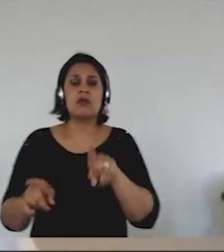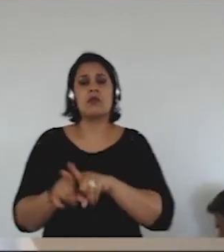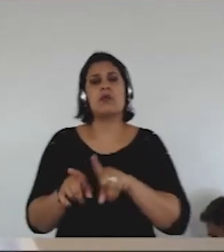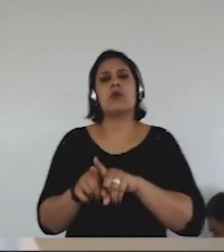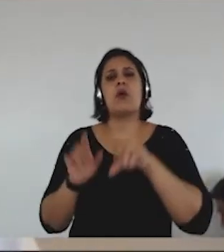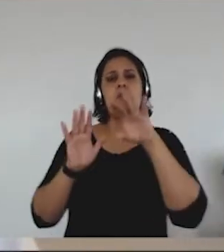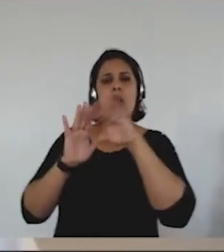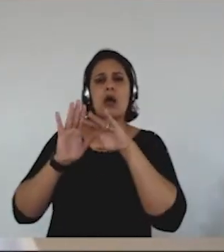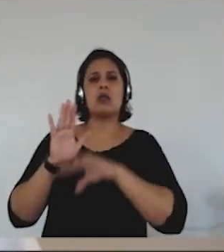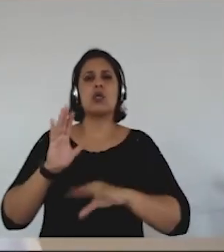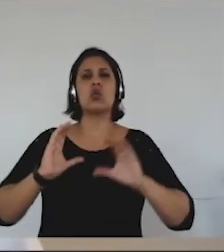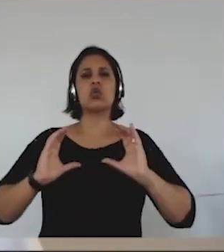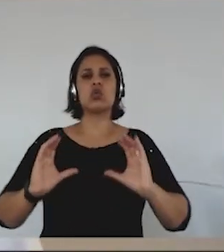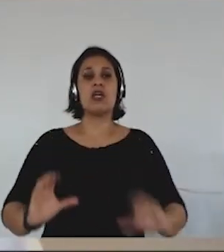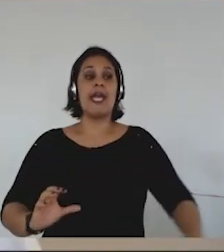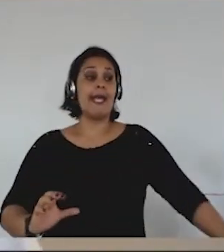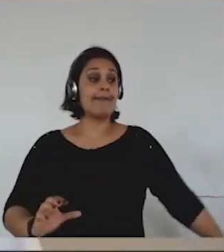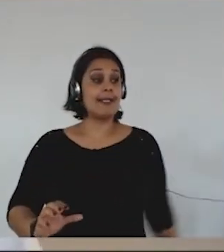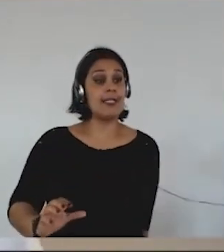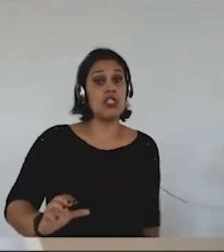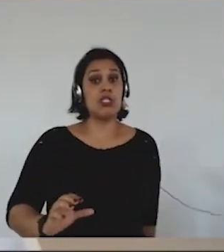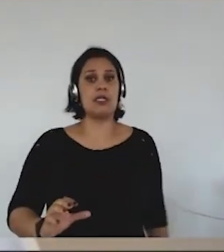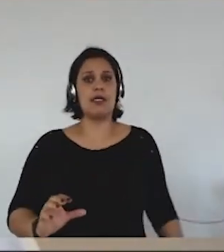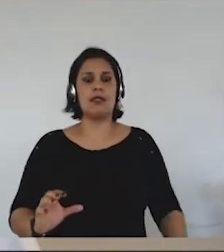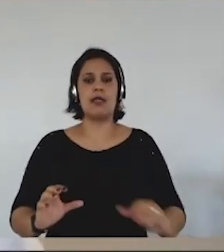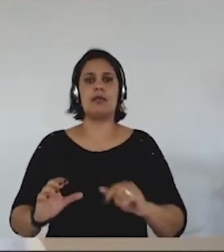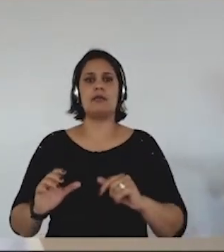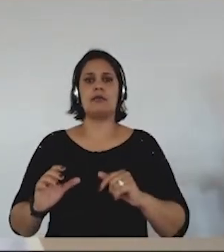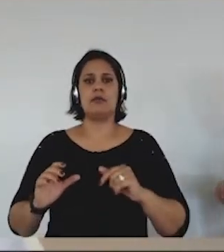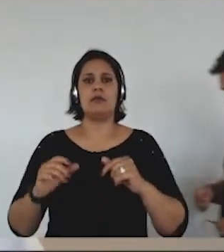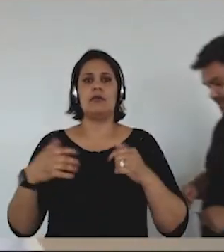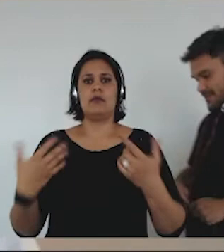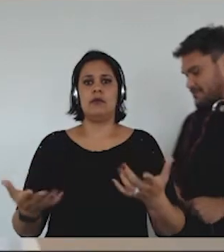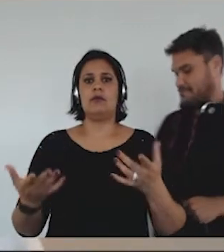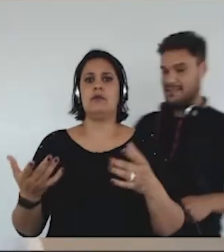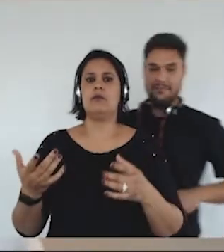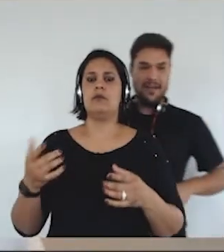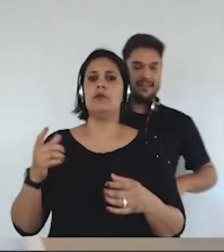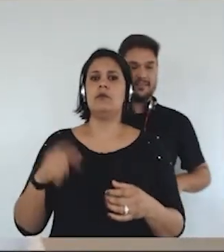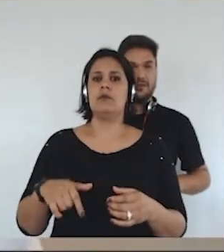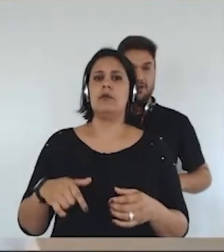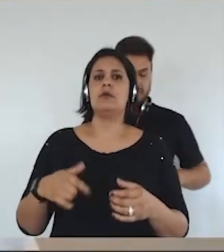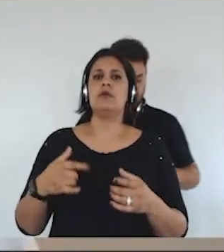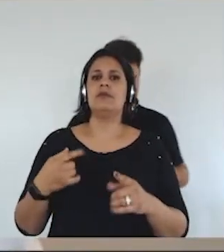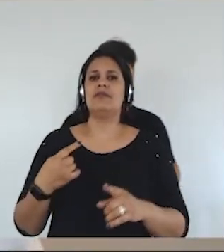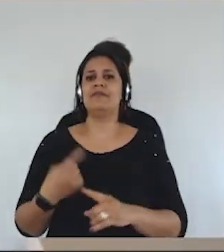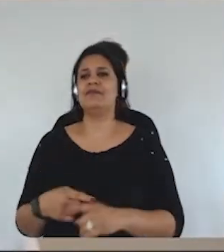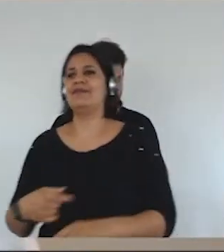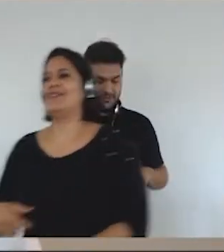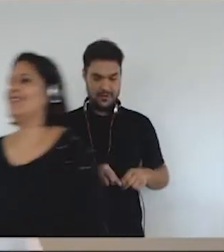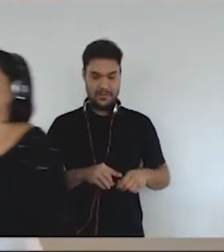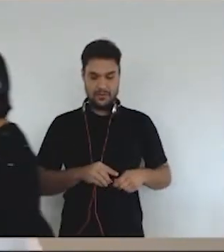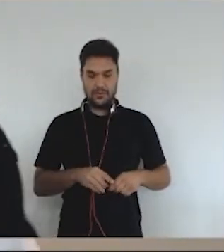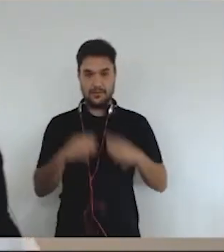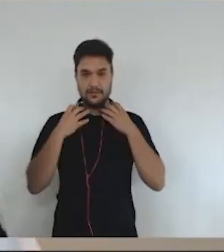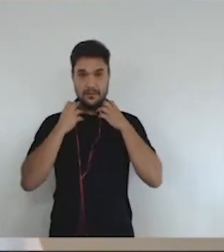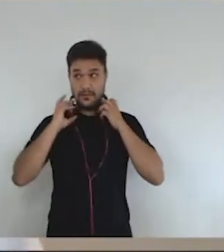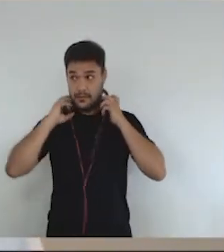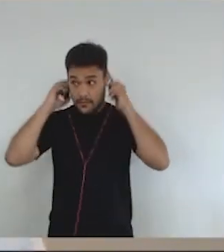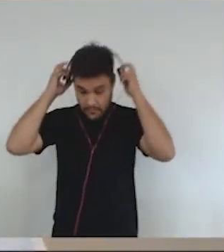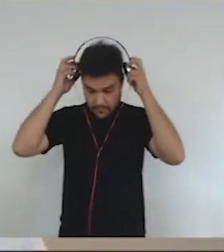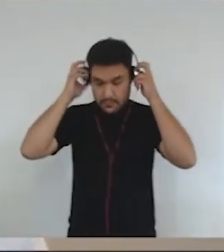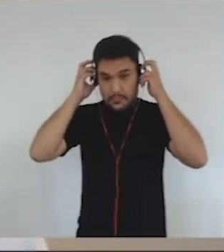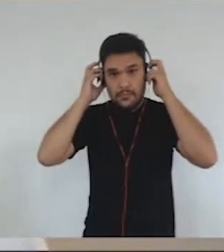orientação de um padrão de conduta, não se subsume a receber um kit de boas-vindas, de integração no trabalho,